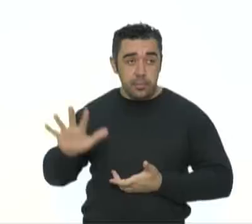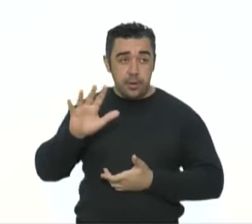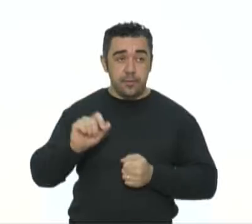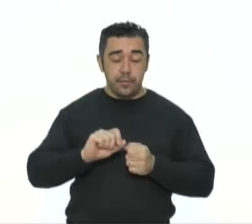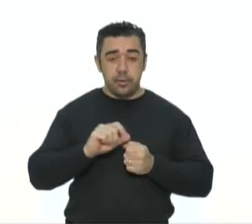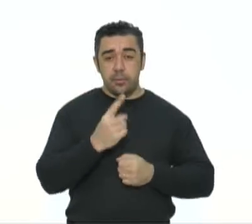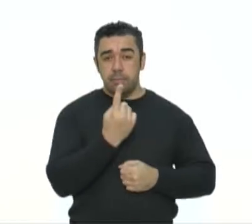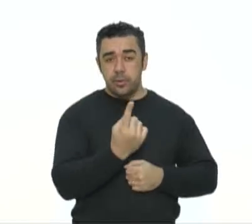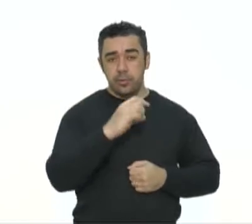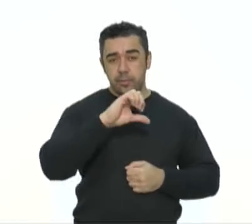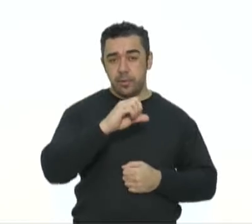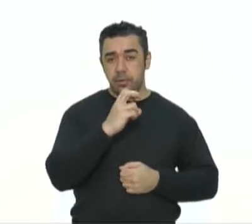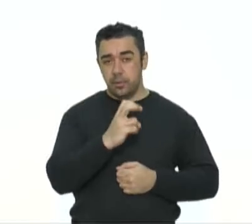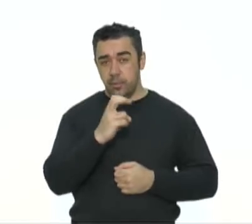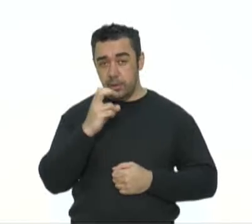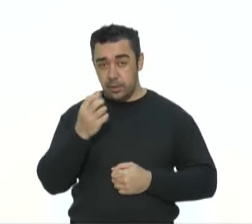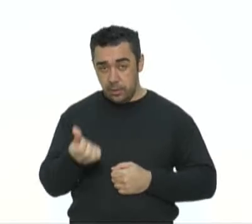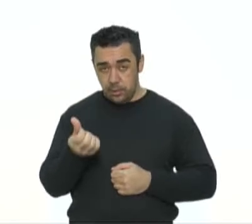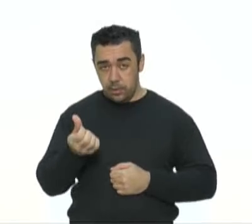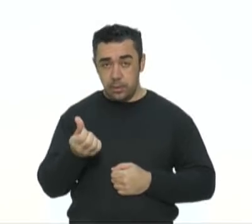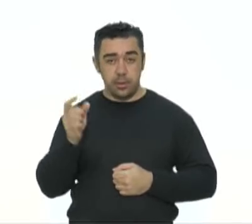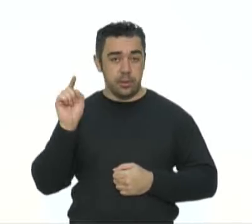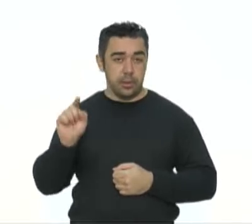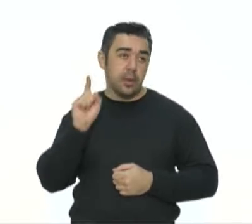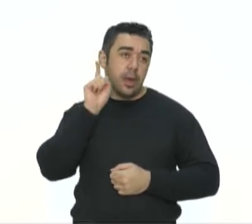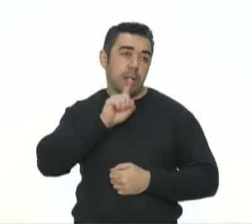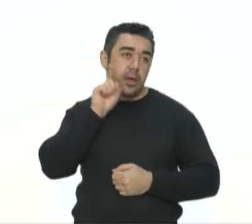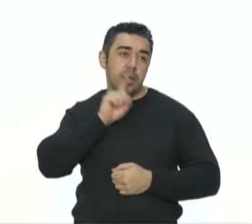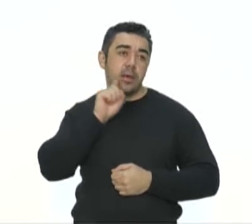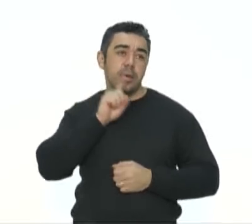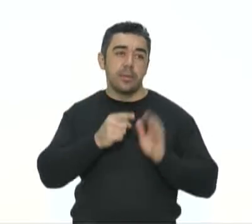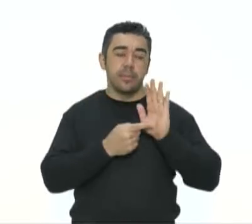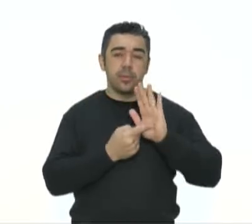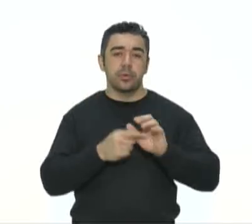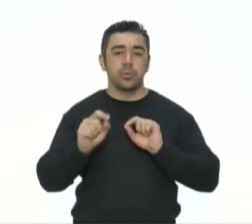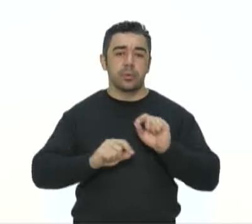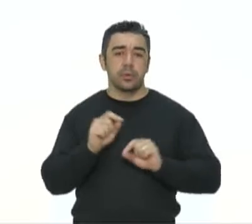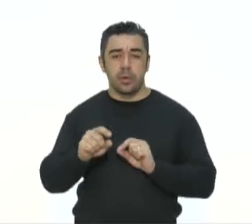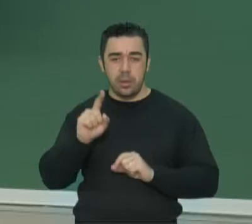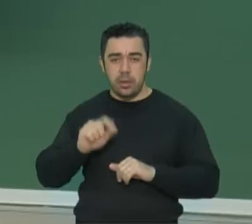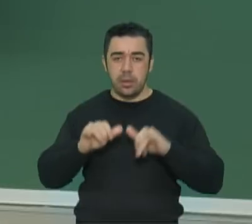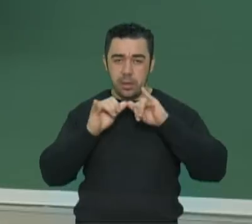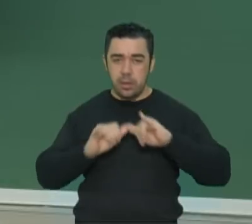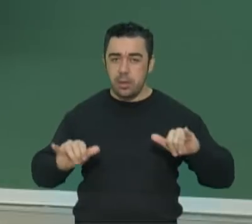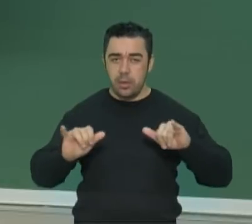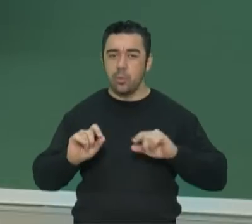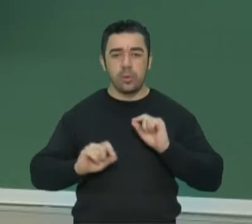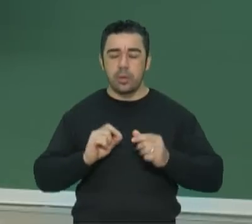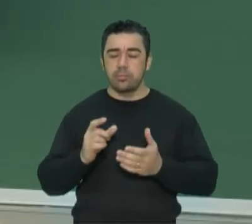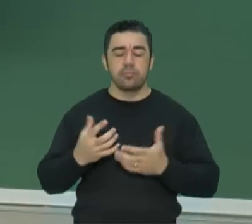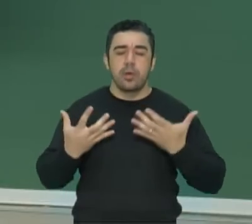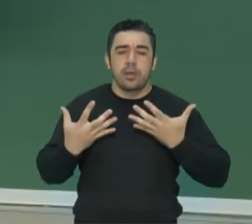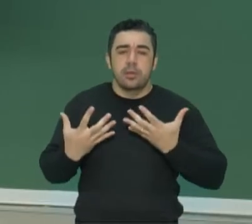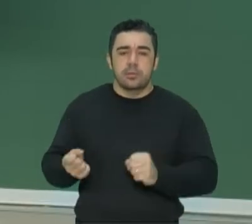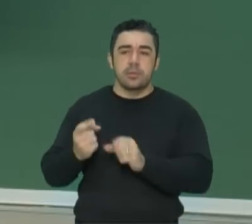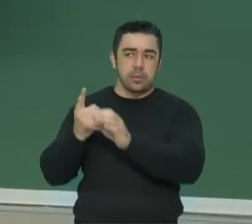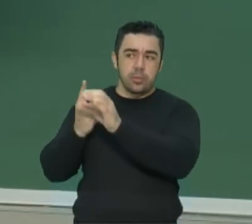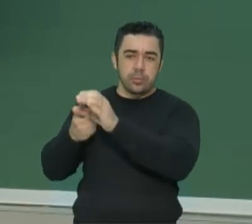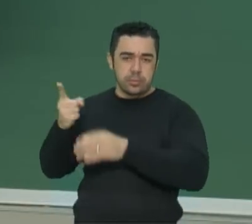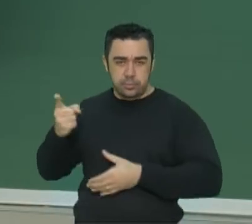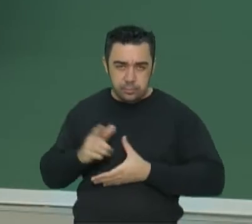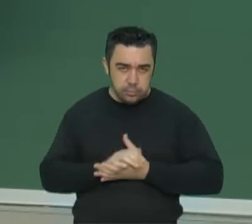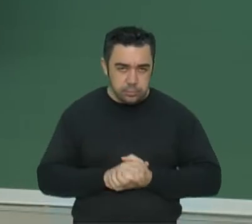em 1956 pelos Estados Unidos que faz uma propaganda anticomunista. Já está